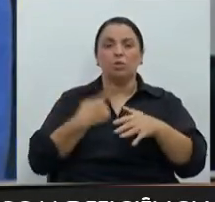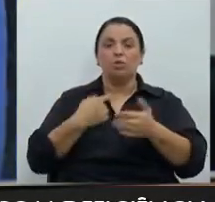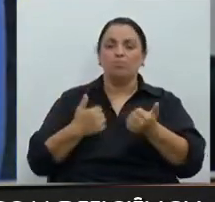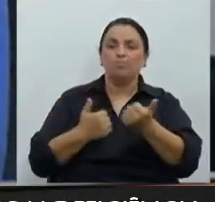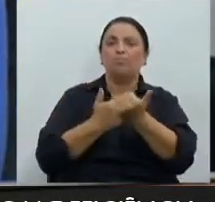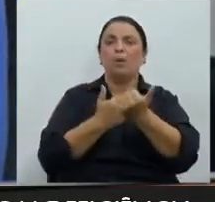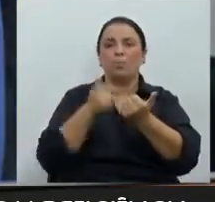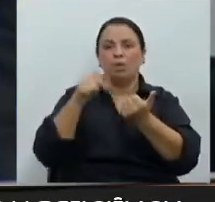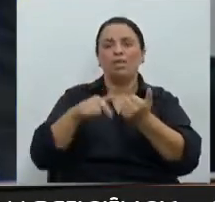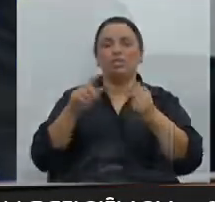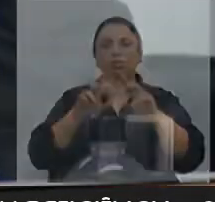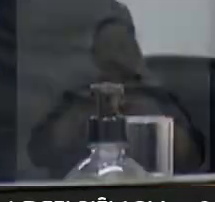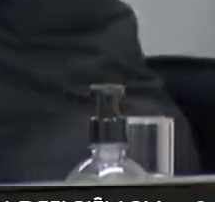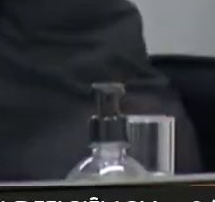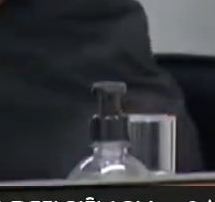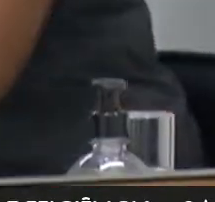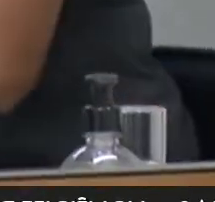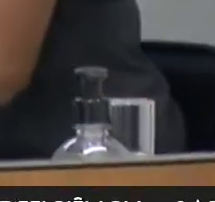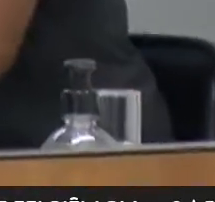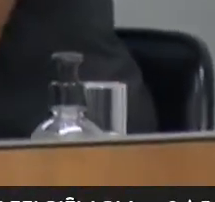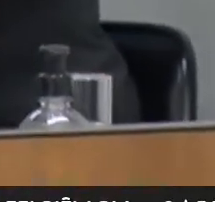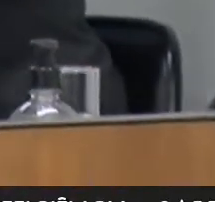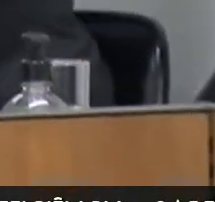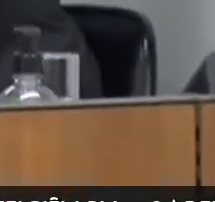diálogo. Muito obrigada.